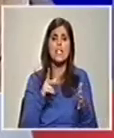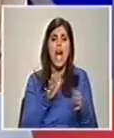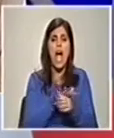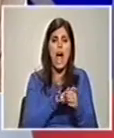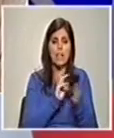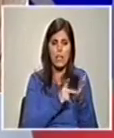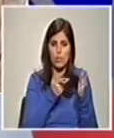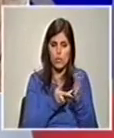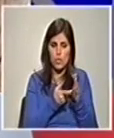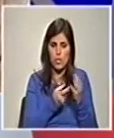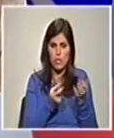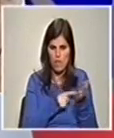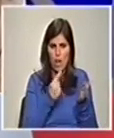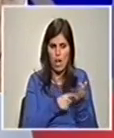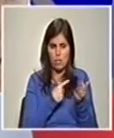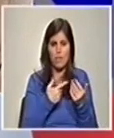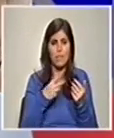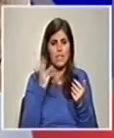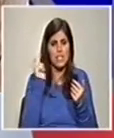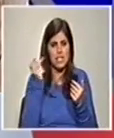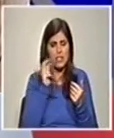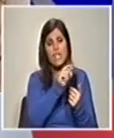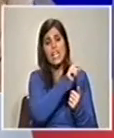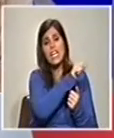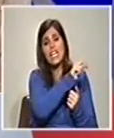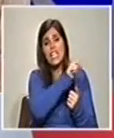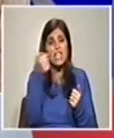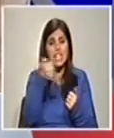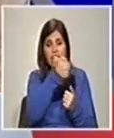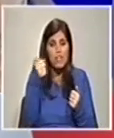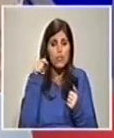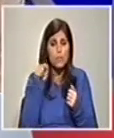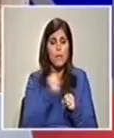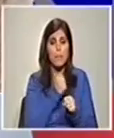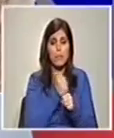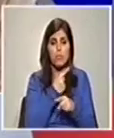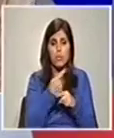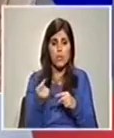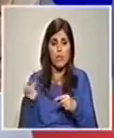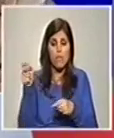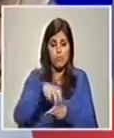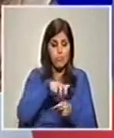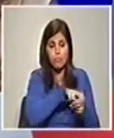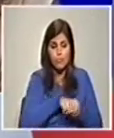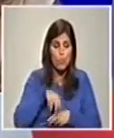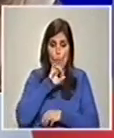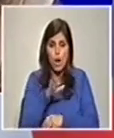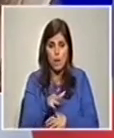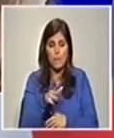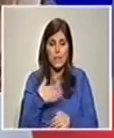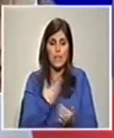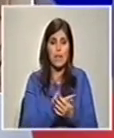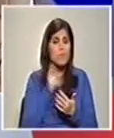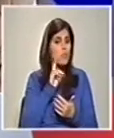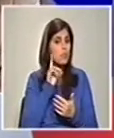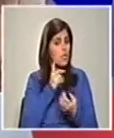Europeia estima, se nada for feito, que daqui a 3 anos haverá 500 mil empregos não preenchidos, porque não existe ninguém para essas vagas. E, portanto, temos dado essa importância